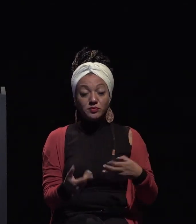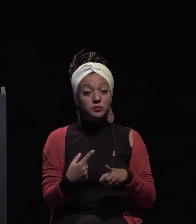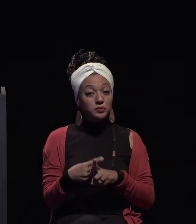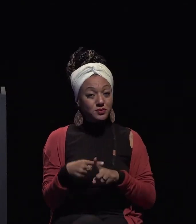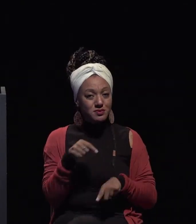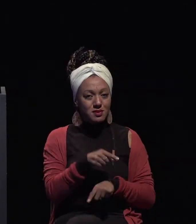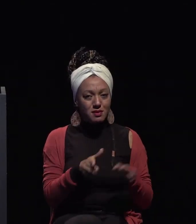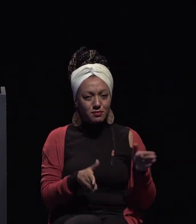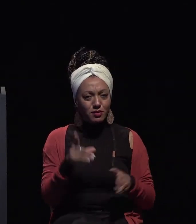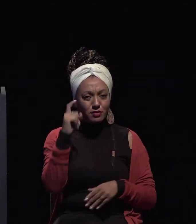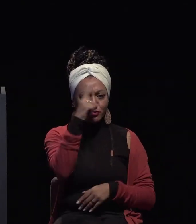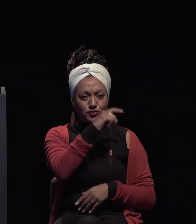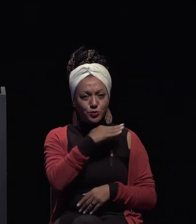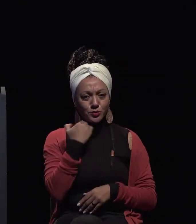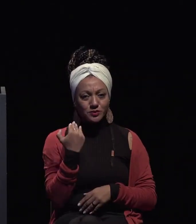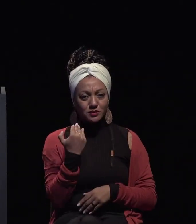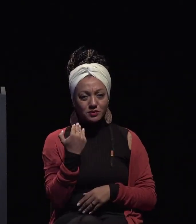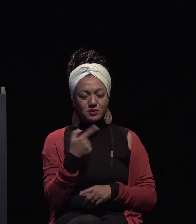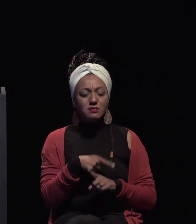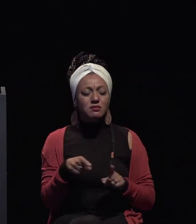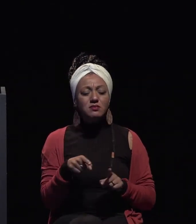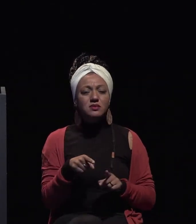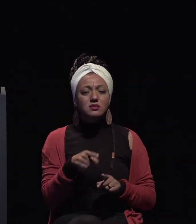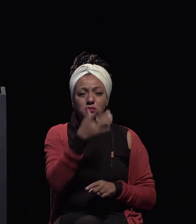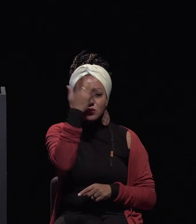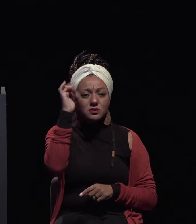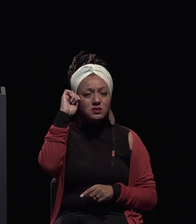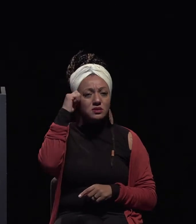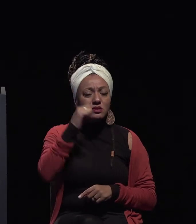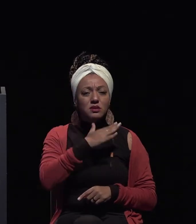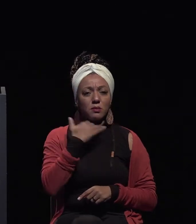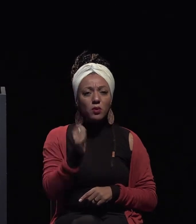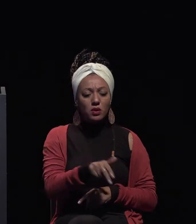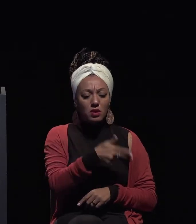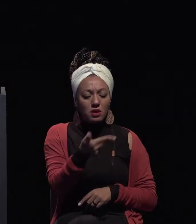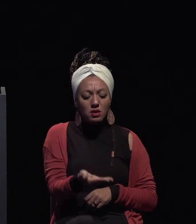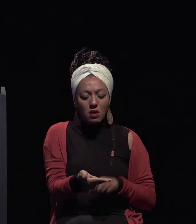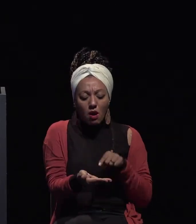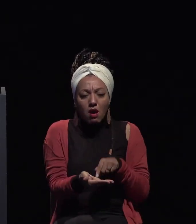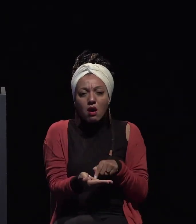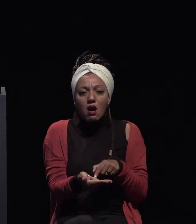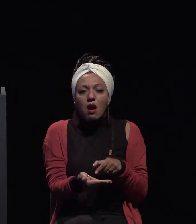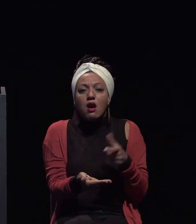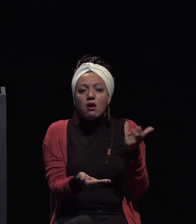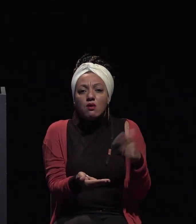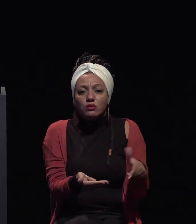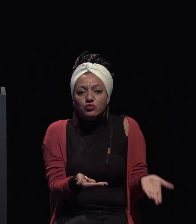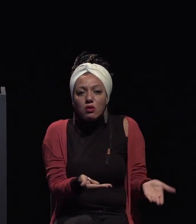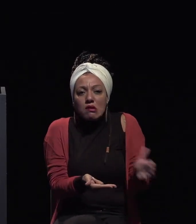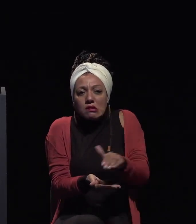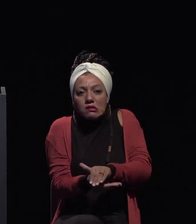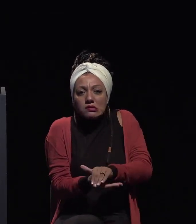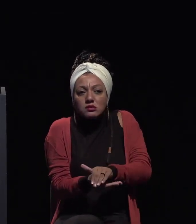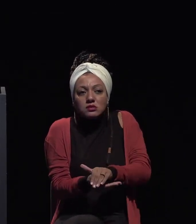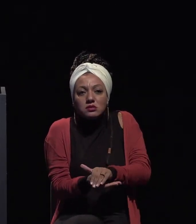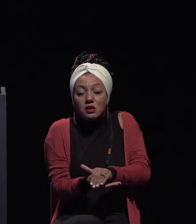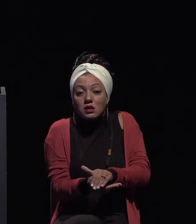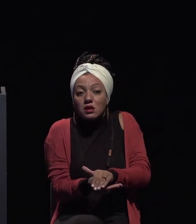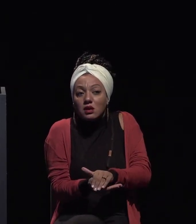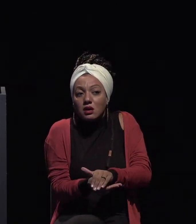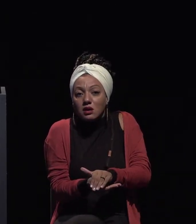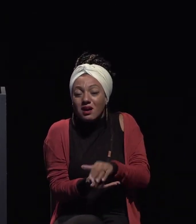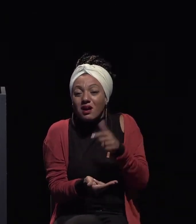difícil. E aí, para onde iam esses corpos negros? Onde escondiam? Onde eram jogados?